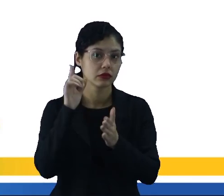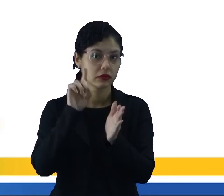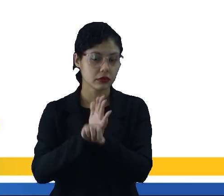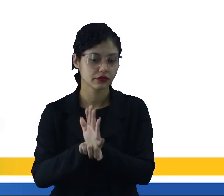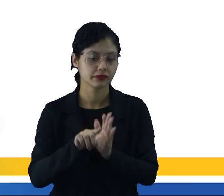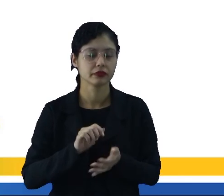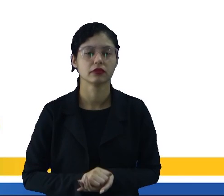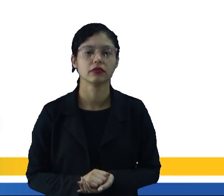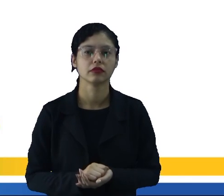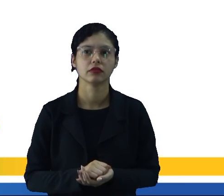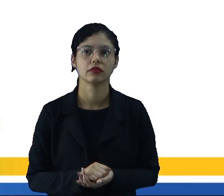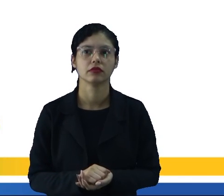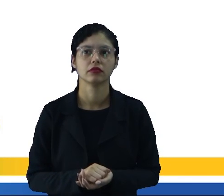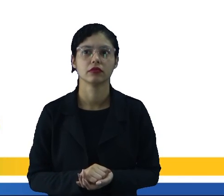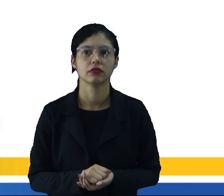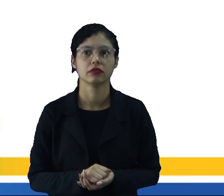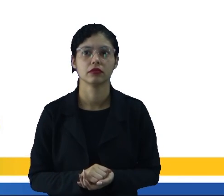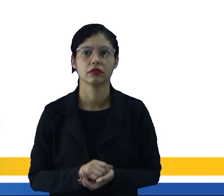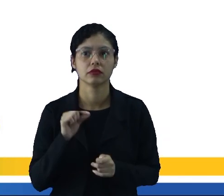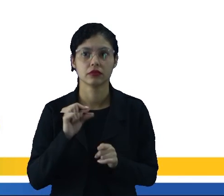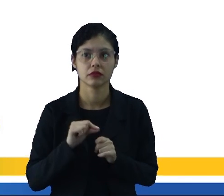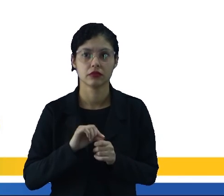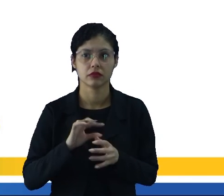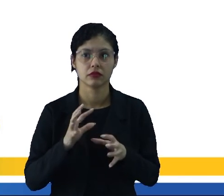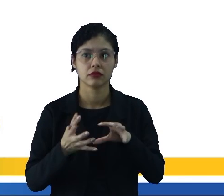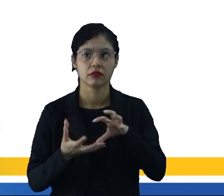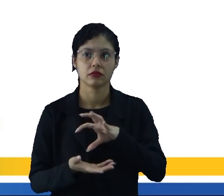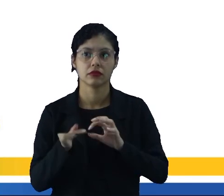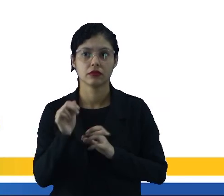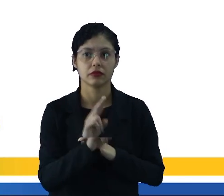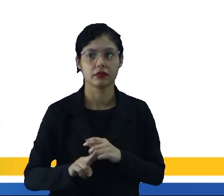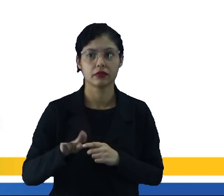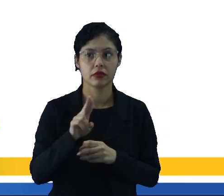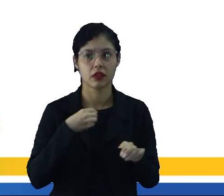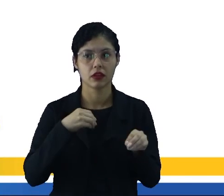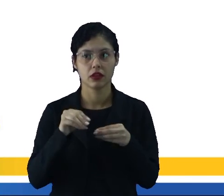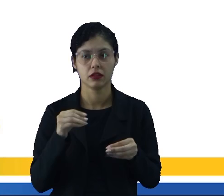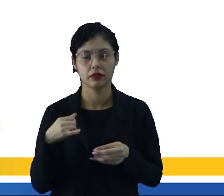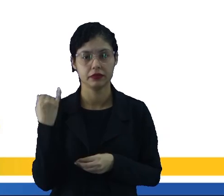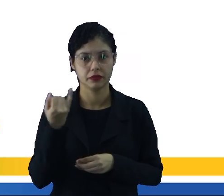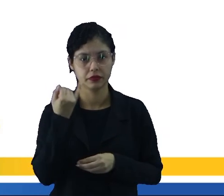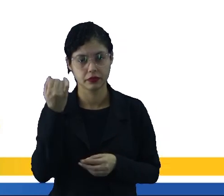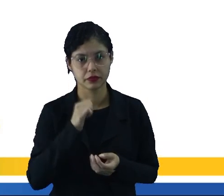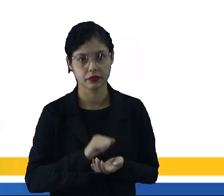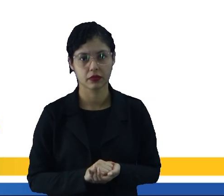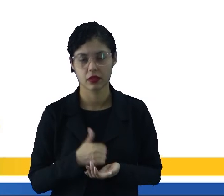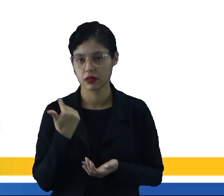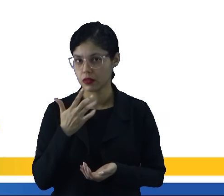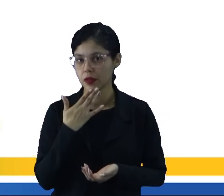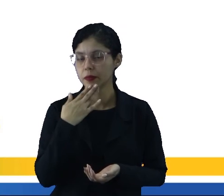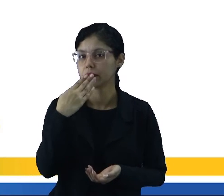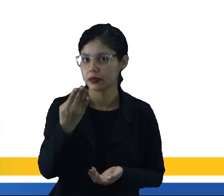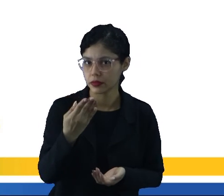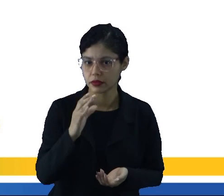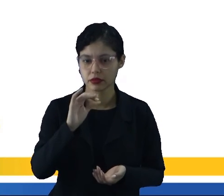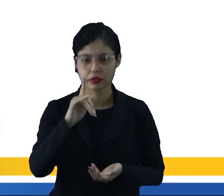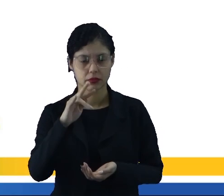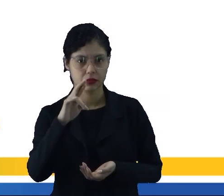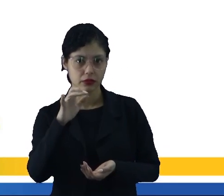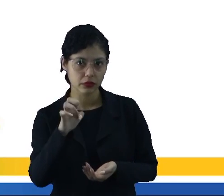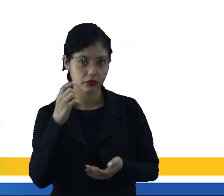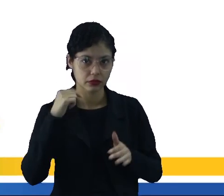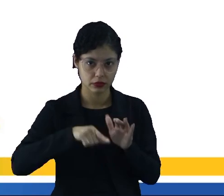aqui ó o formato esférico vai ser utilizado um plástico especial não tá pedindo a sua capacidade